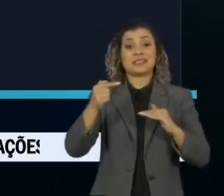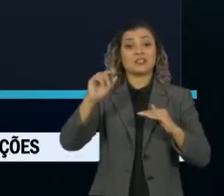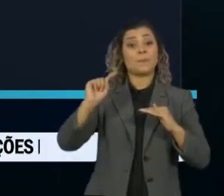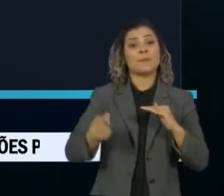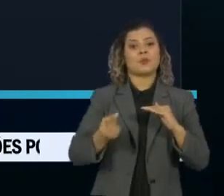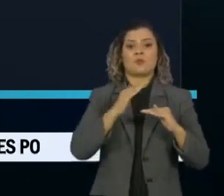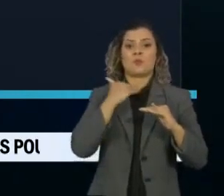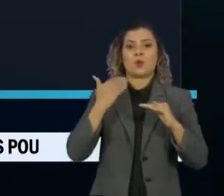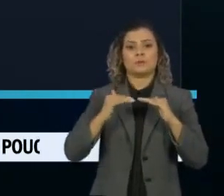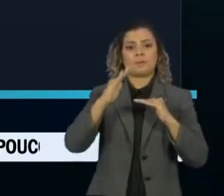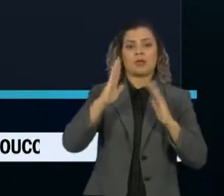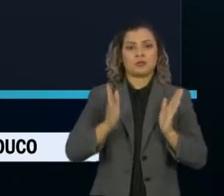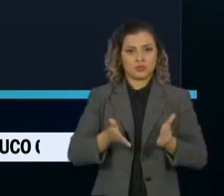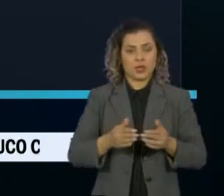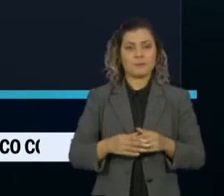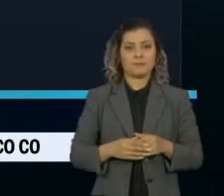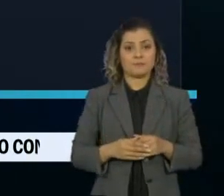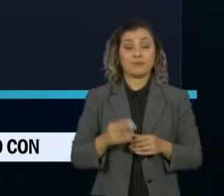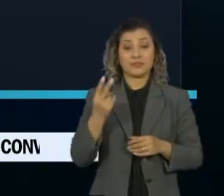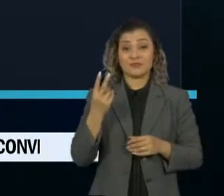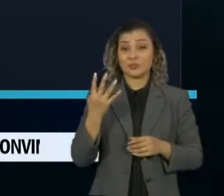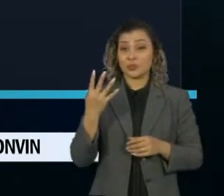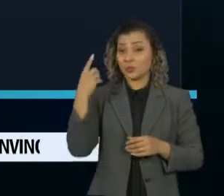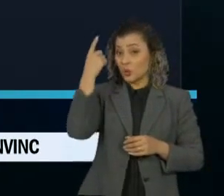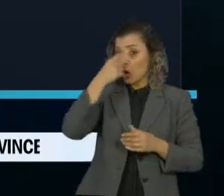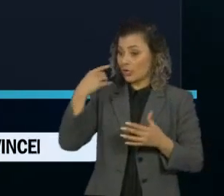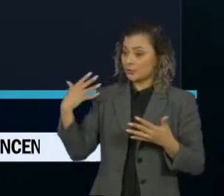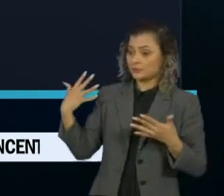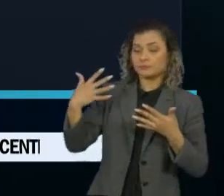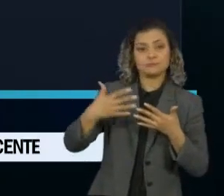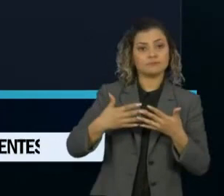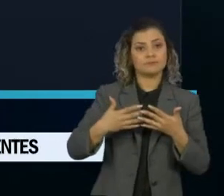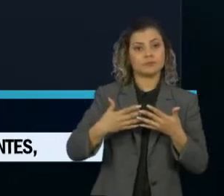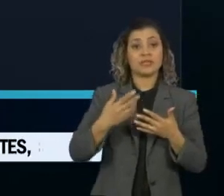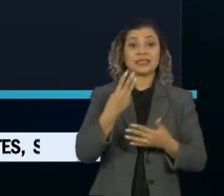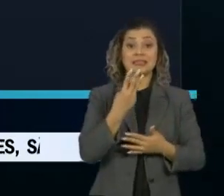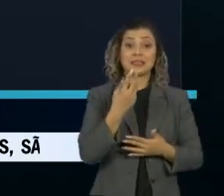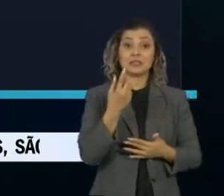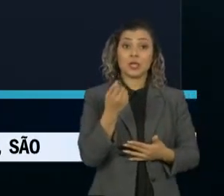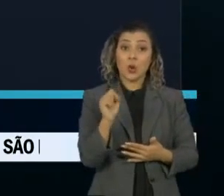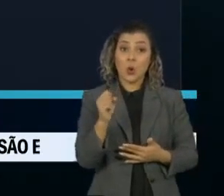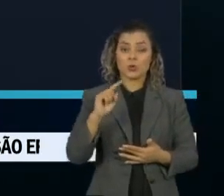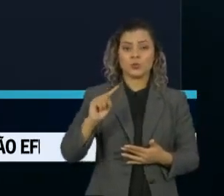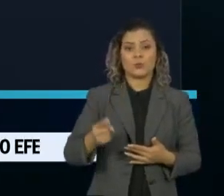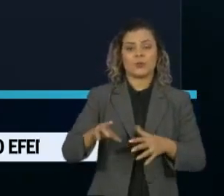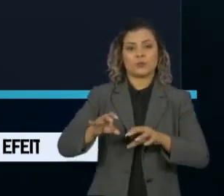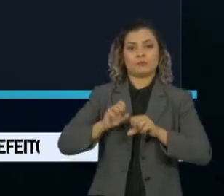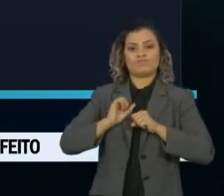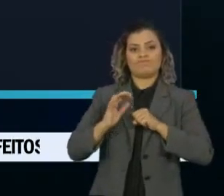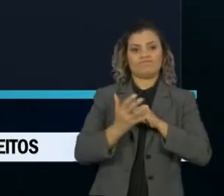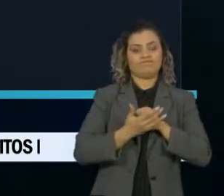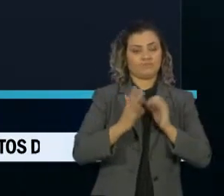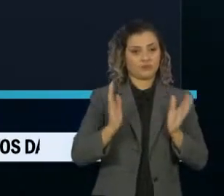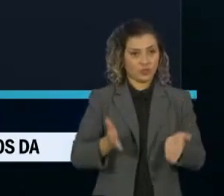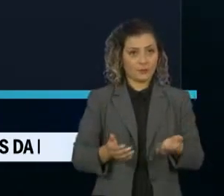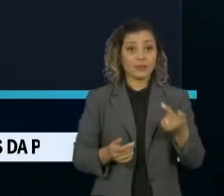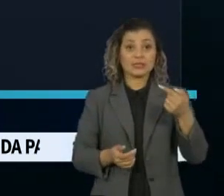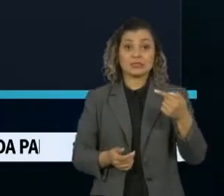mil óbitos. Nas últimas 24 horas, foram cerca de 38 mil novos diagnósticos